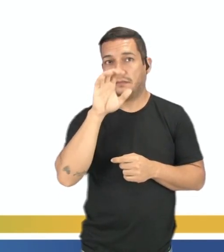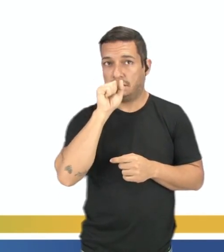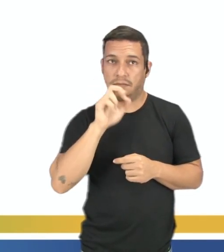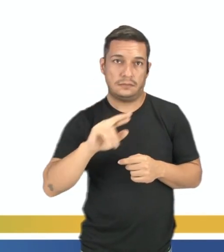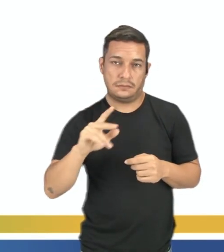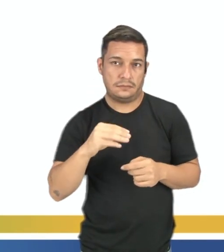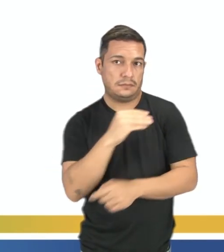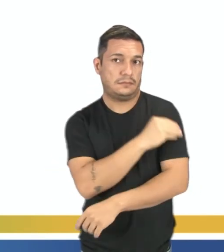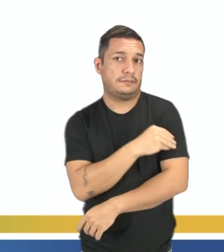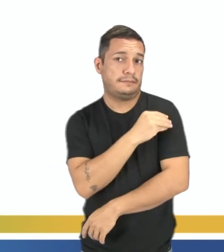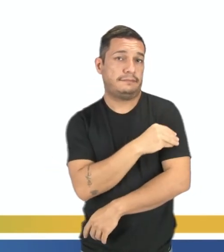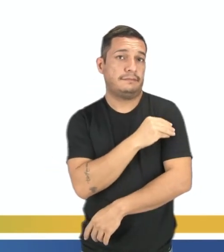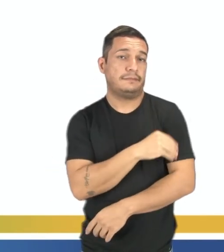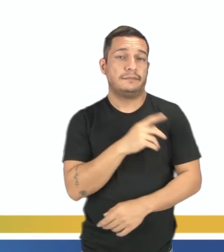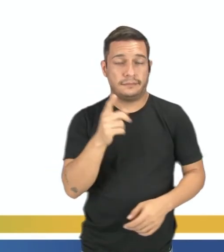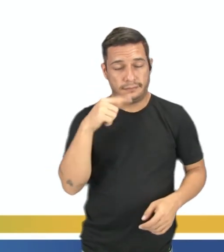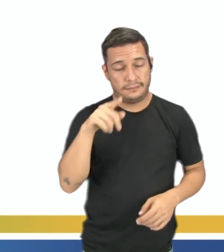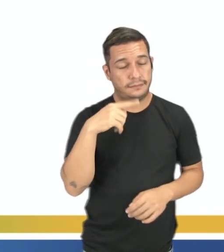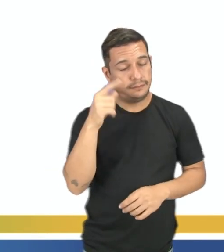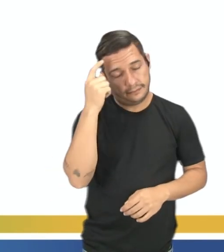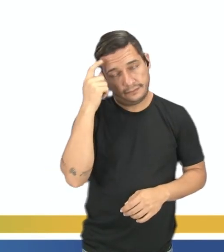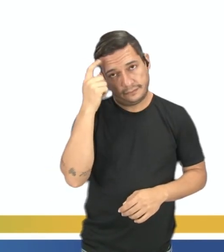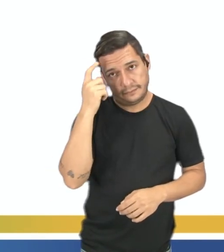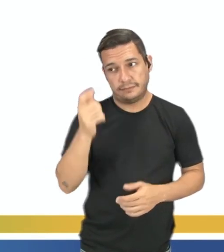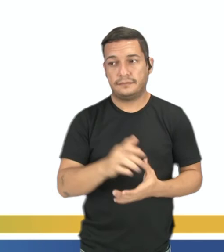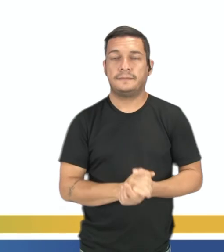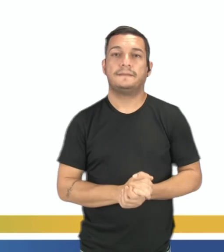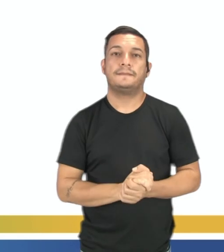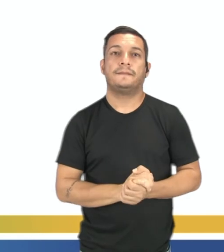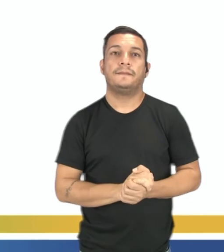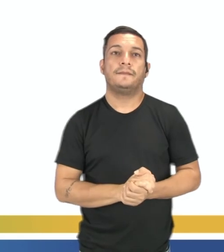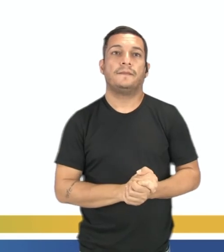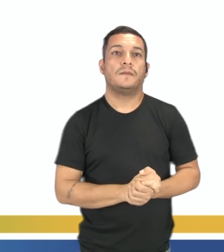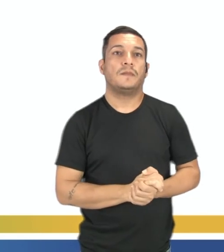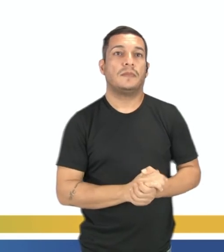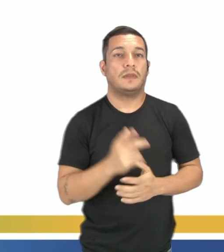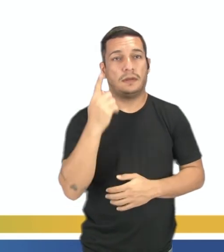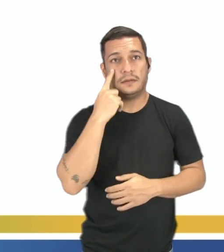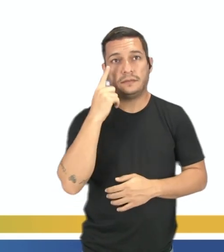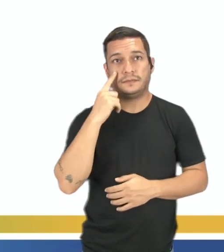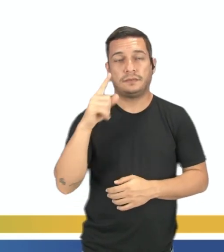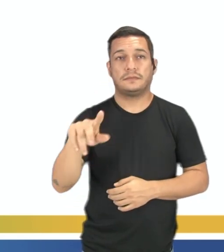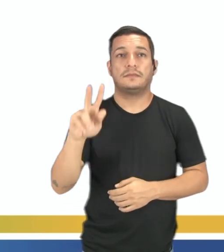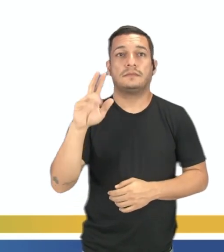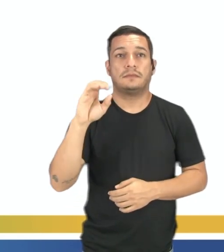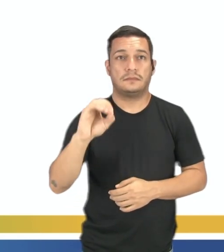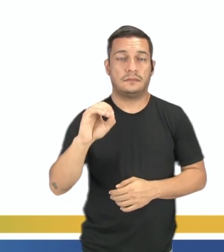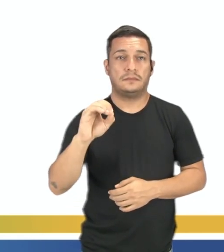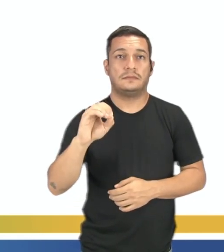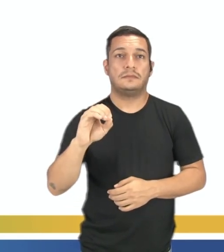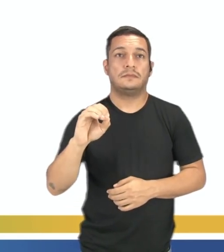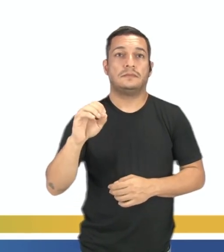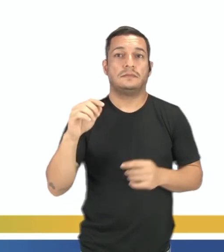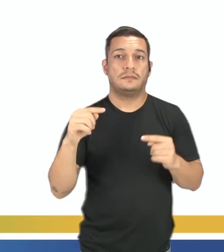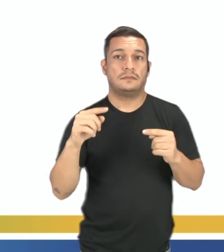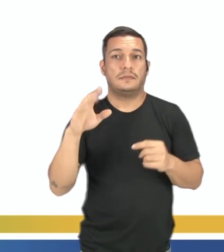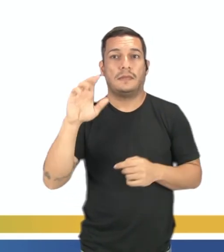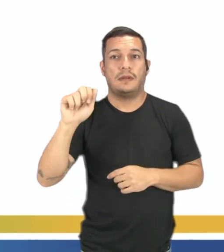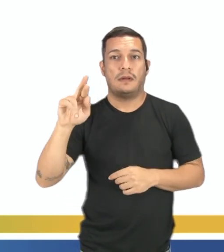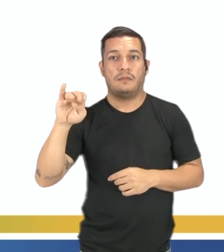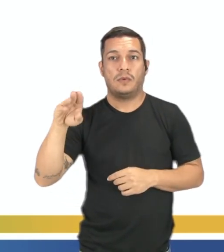não é álcool pessoal vou deixar vocês assinar aí beleza olha aqui eu tenho o